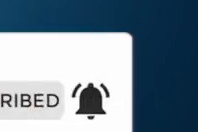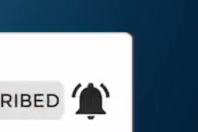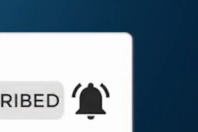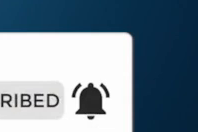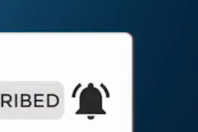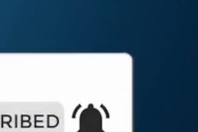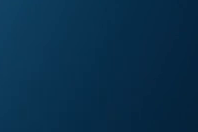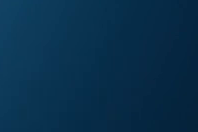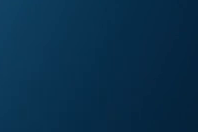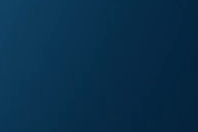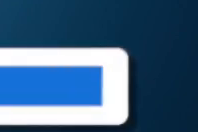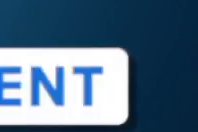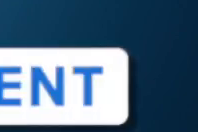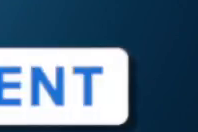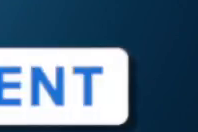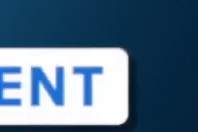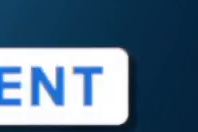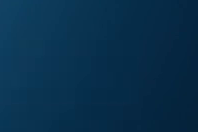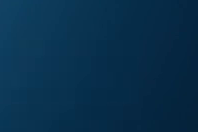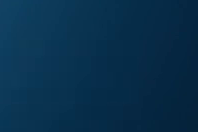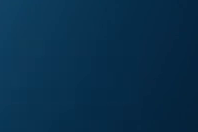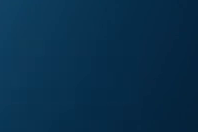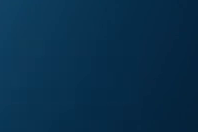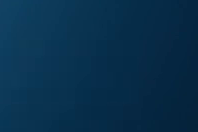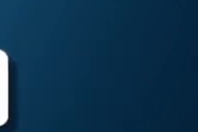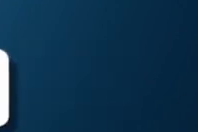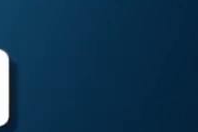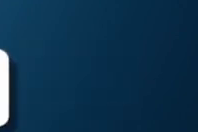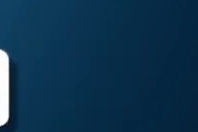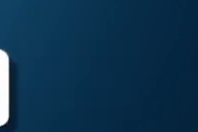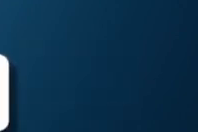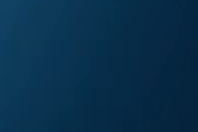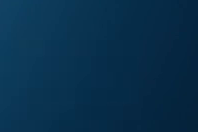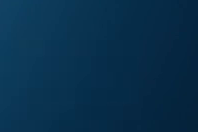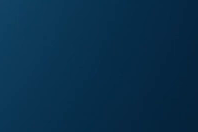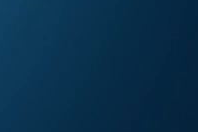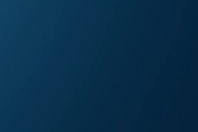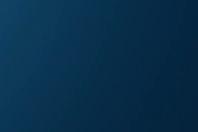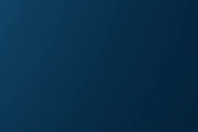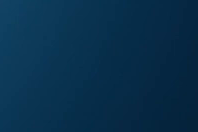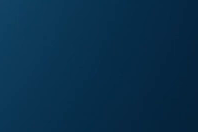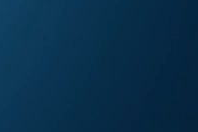botão notificação. Fo comentário, não faz tutang, va media social, siraseluk.